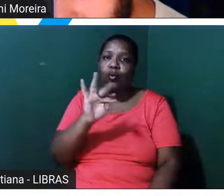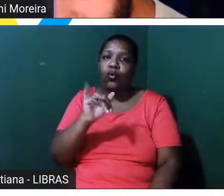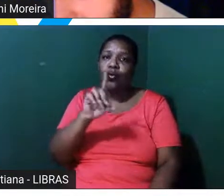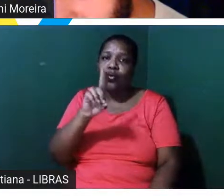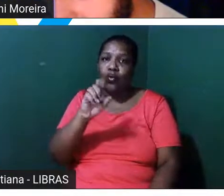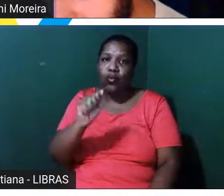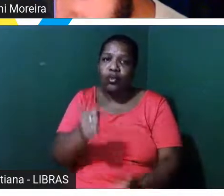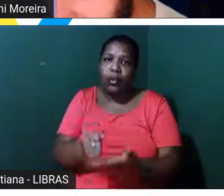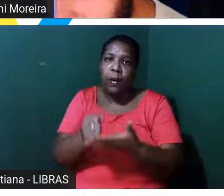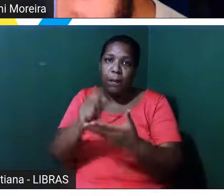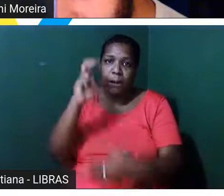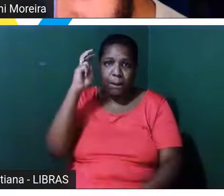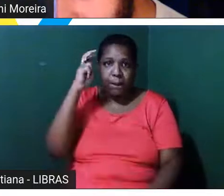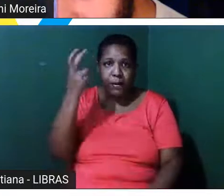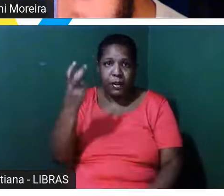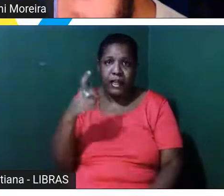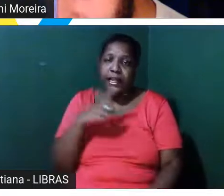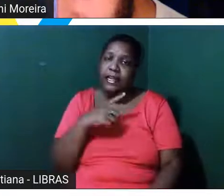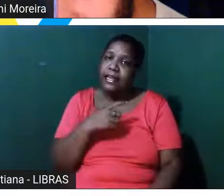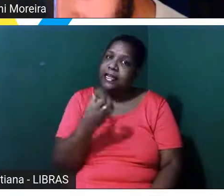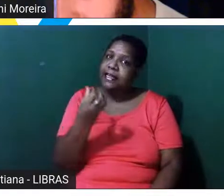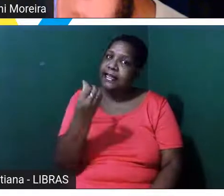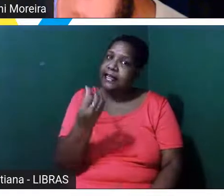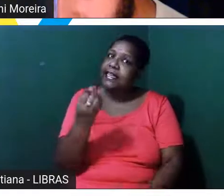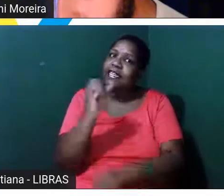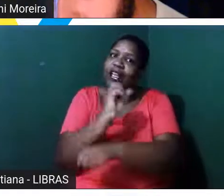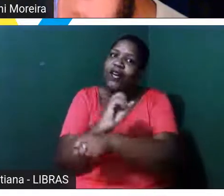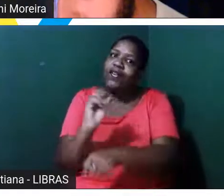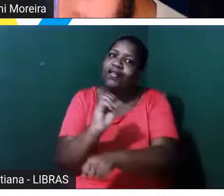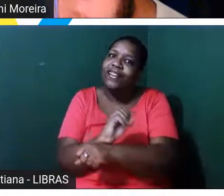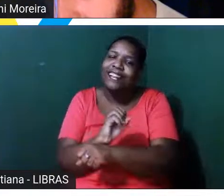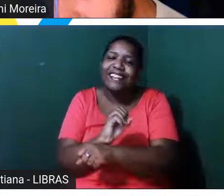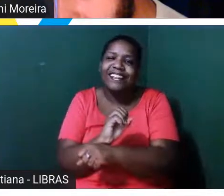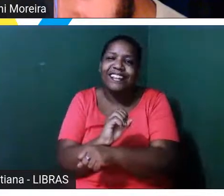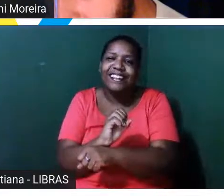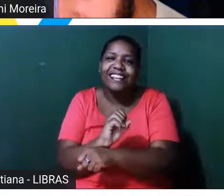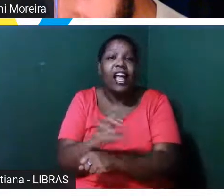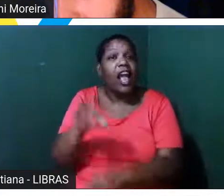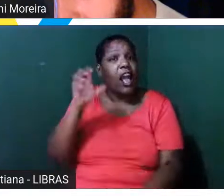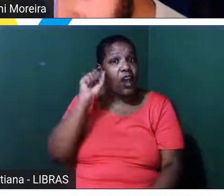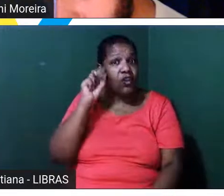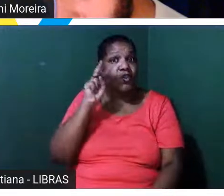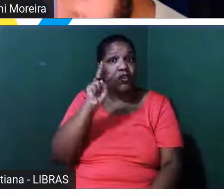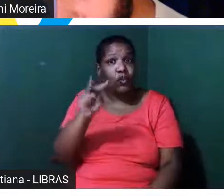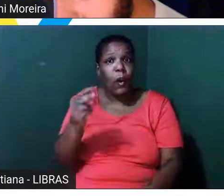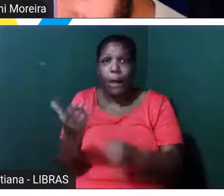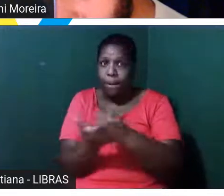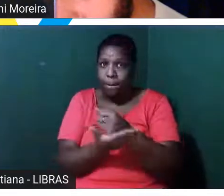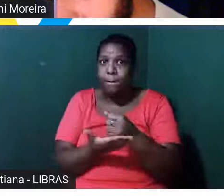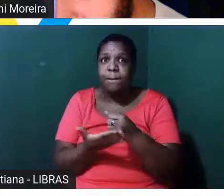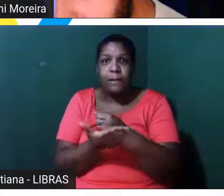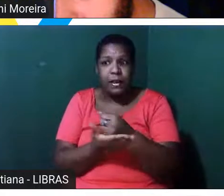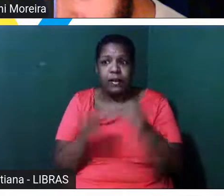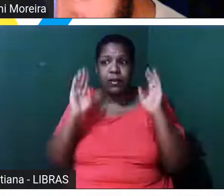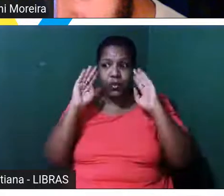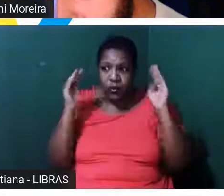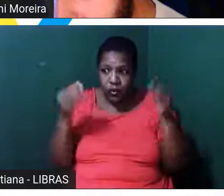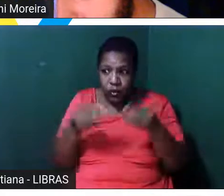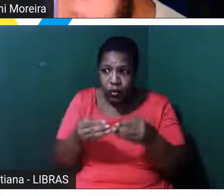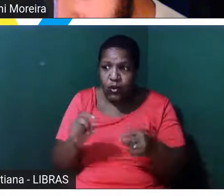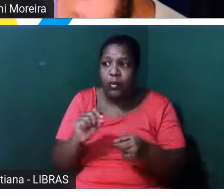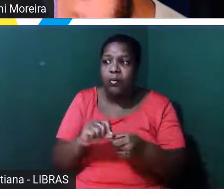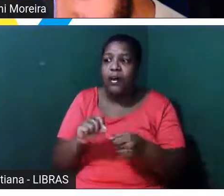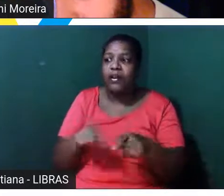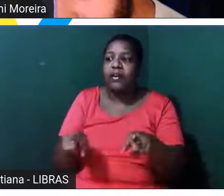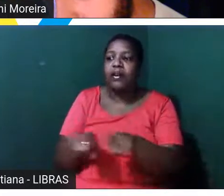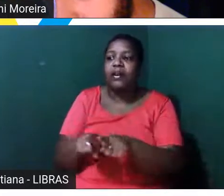e a gente tá na nossa sexta oficina de áudio visual básico ou caso para Produções